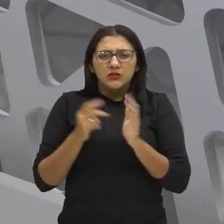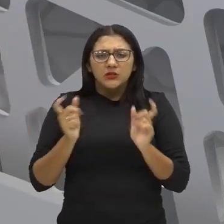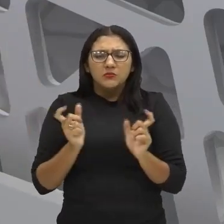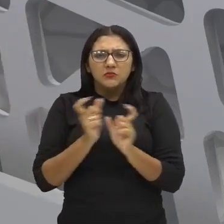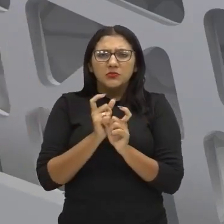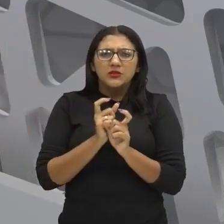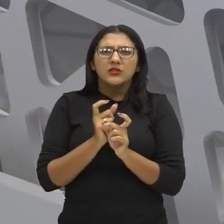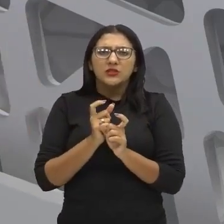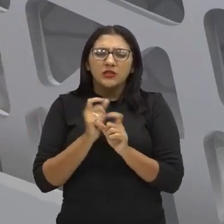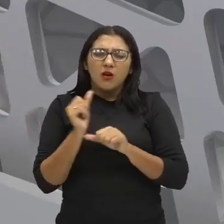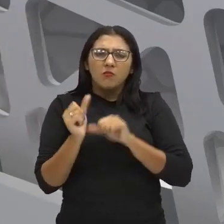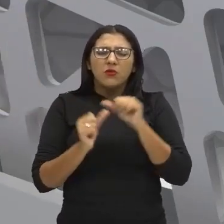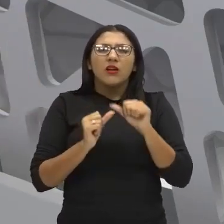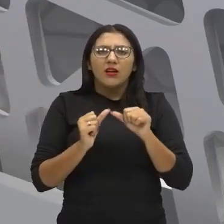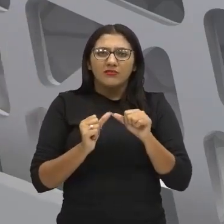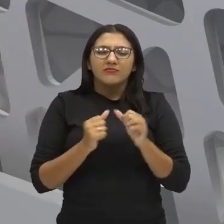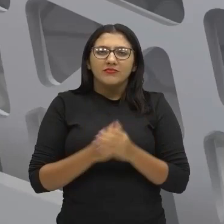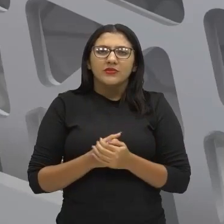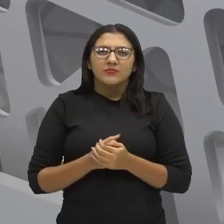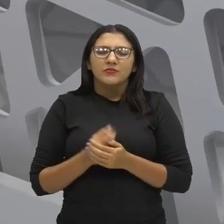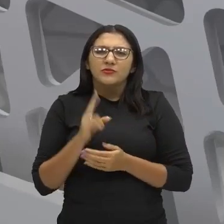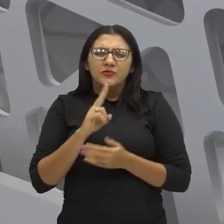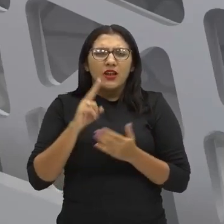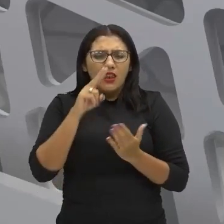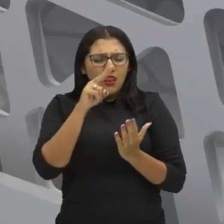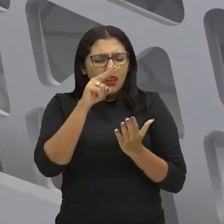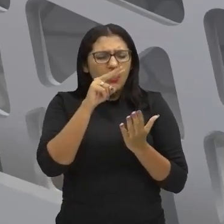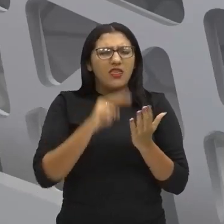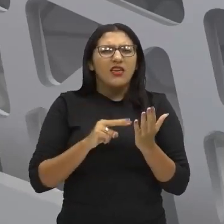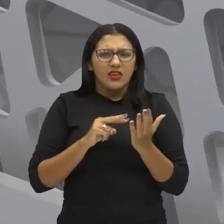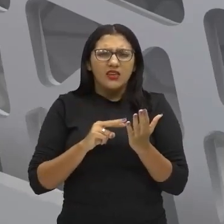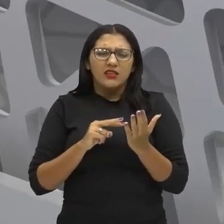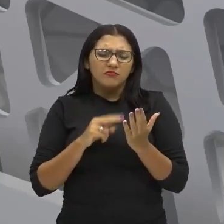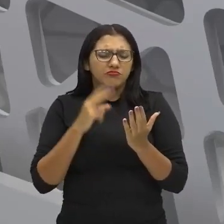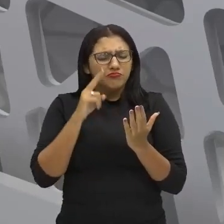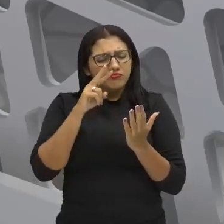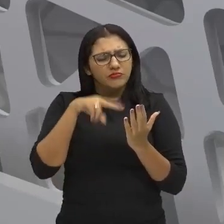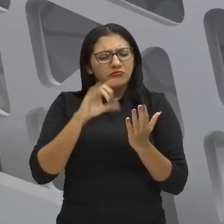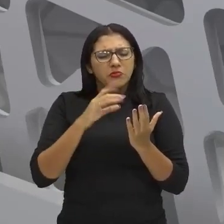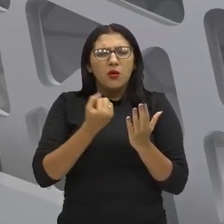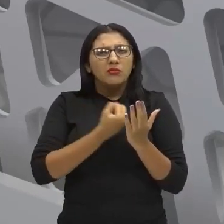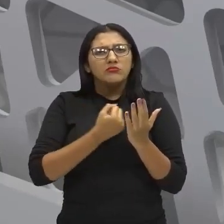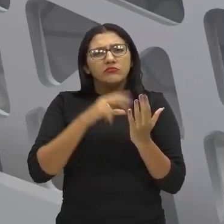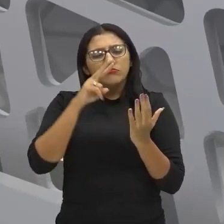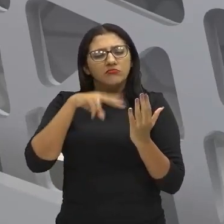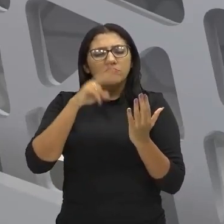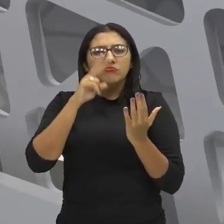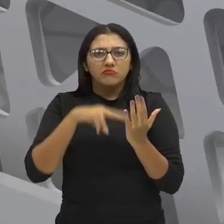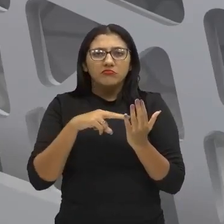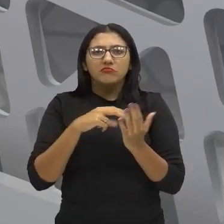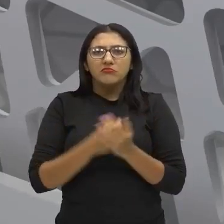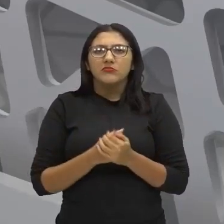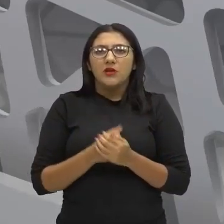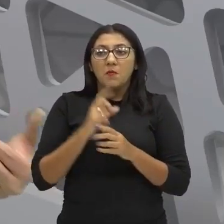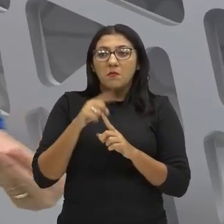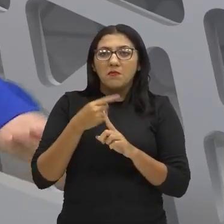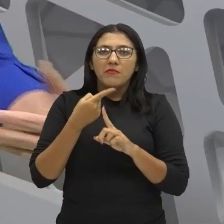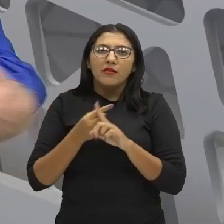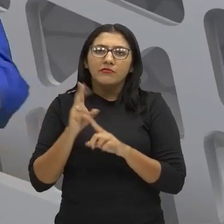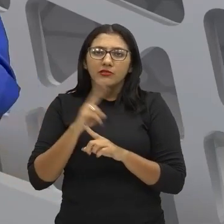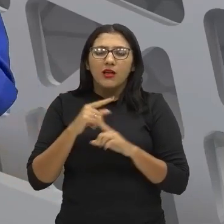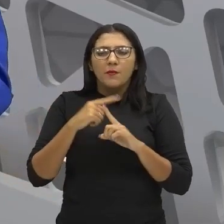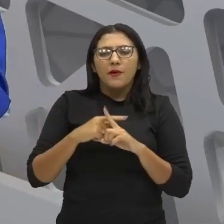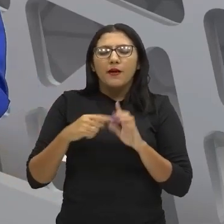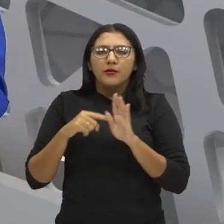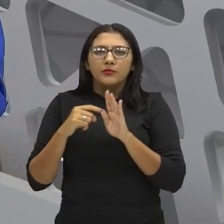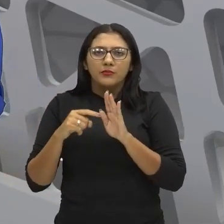né? A transcrição, eu pego aquela linguagem que eu estava mais acostumado, que era só números, mais os sinais das operações, e as